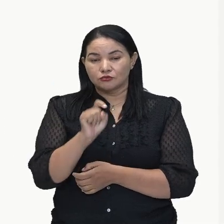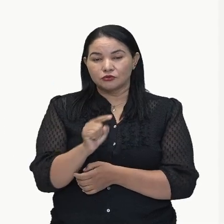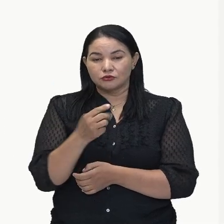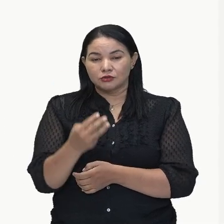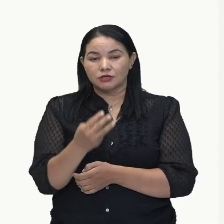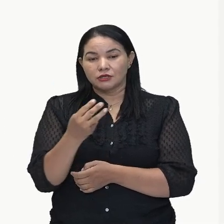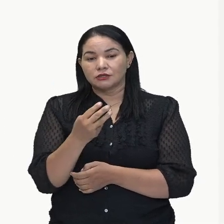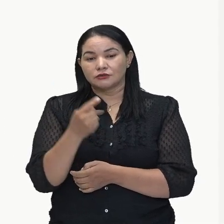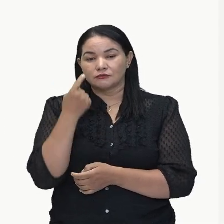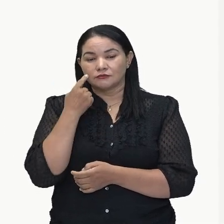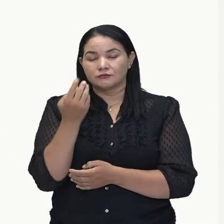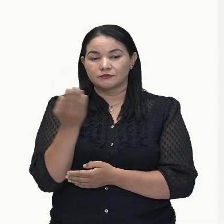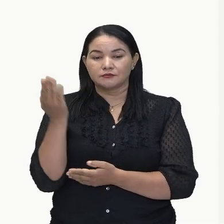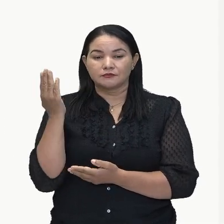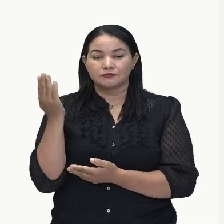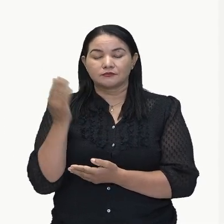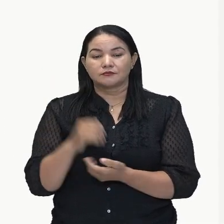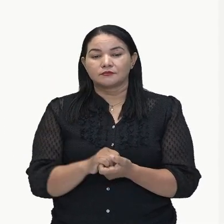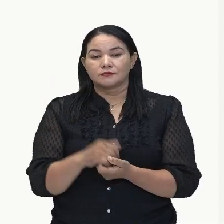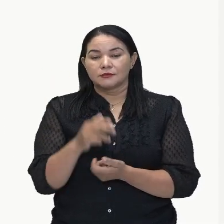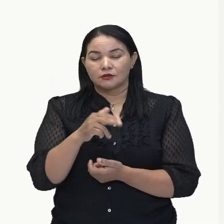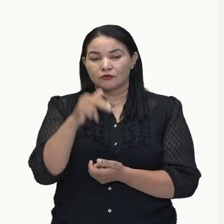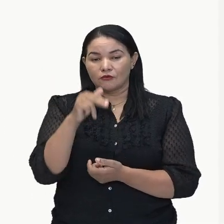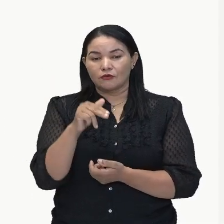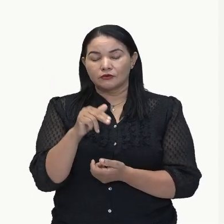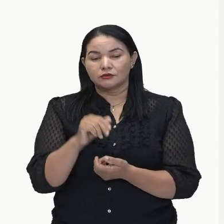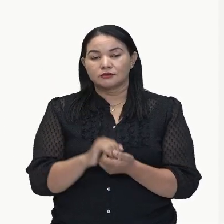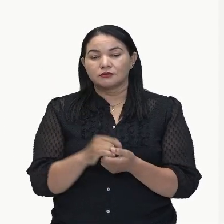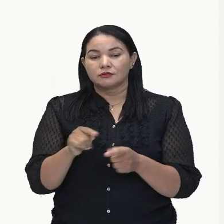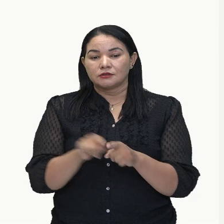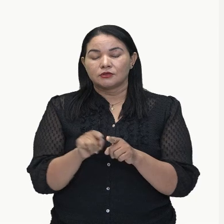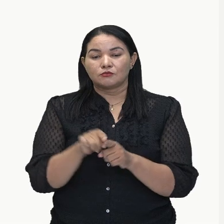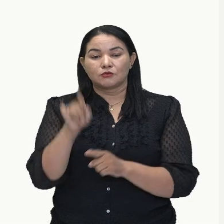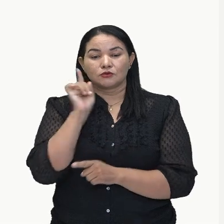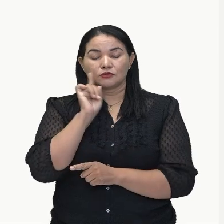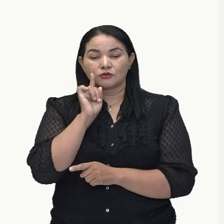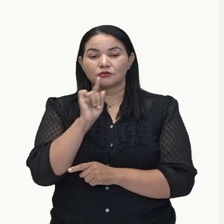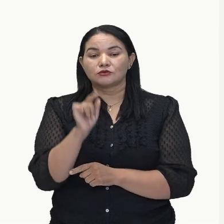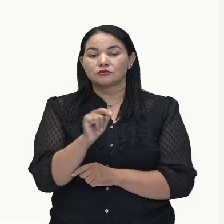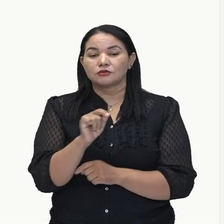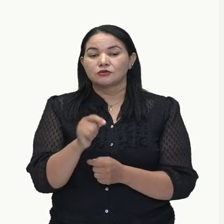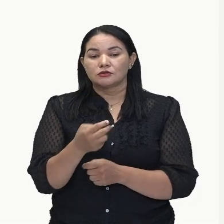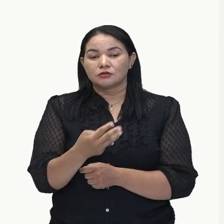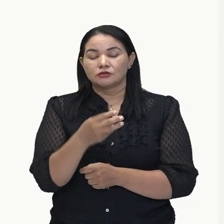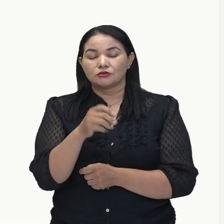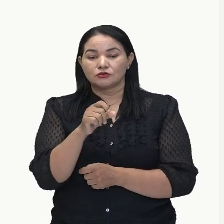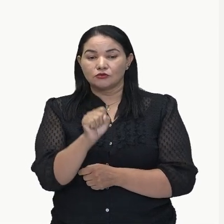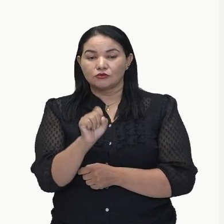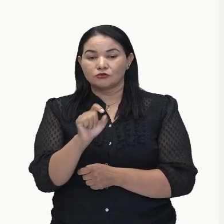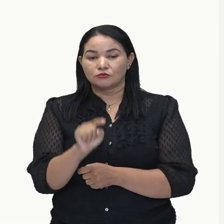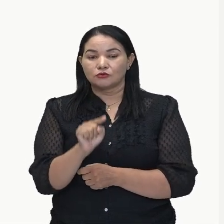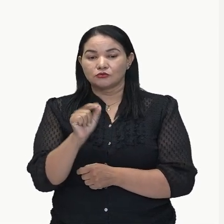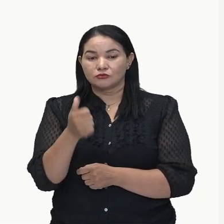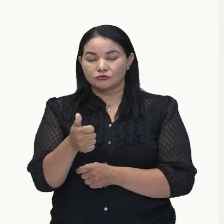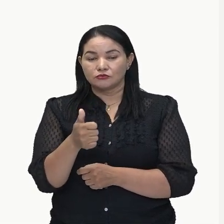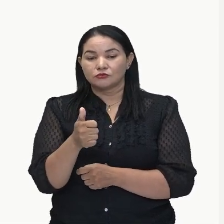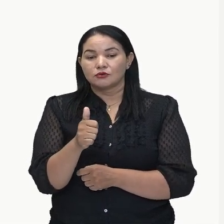pegando aqui a região da América do Norte, né? Os Estados Unidos com 38,1 e o Canadá